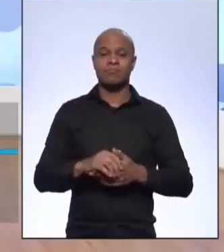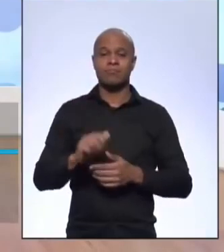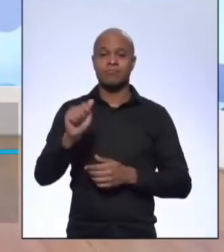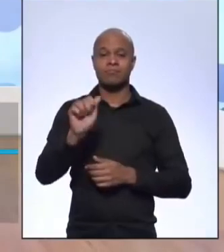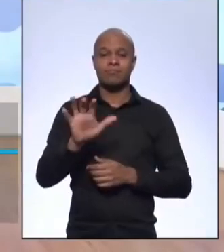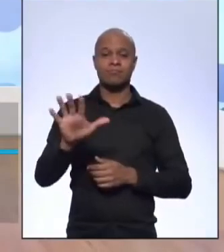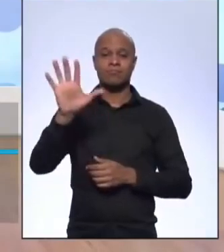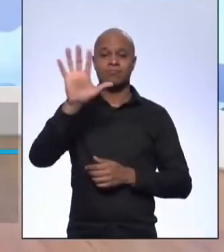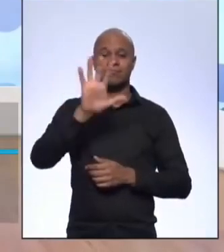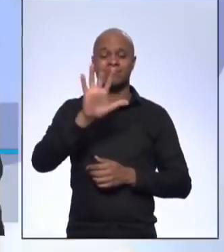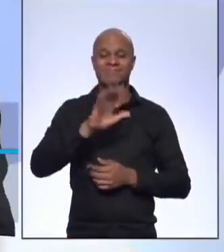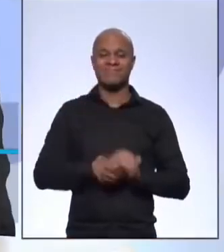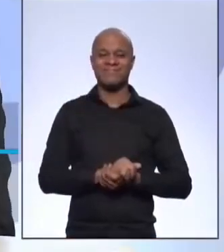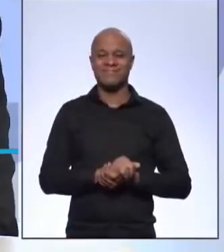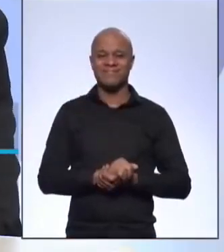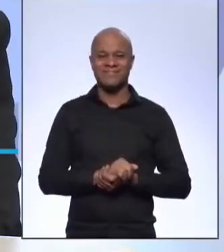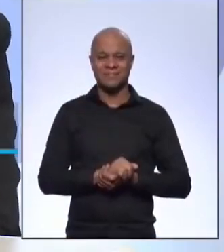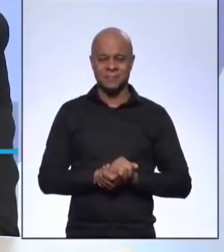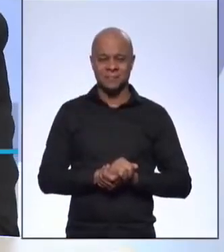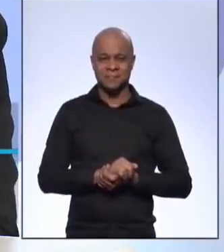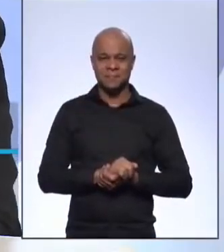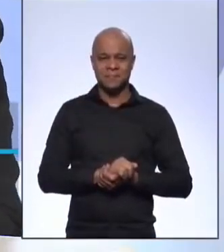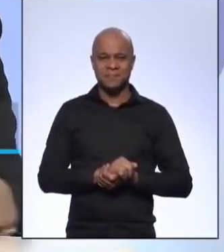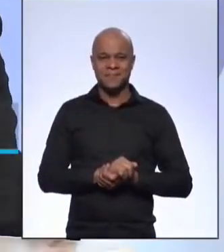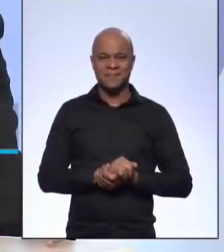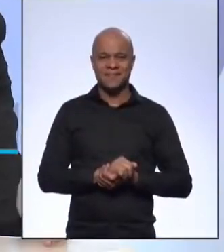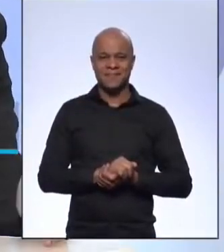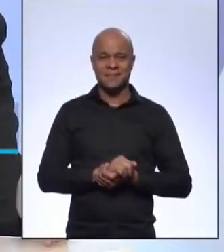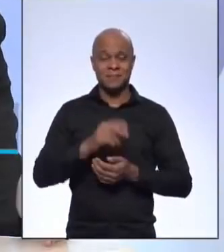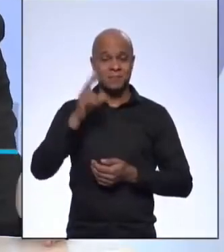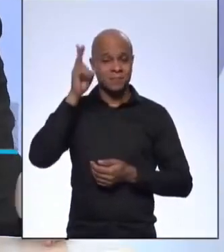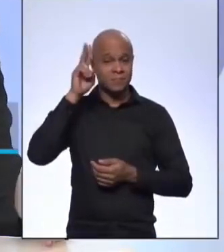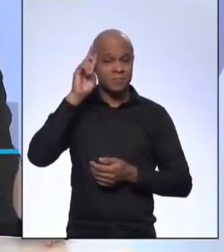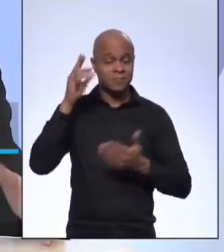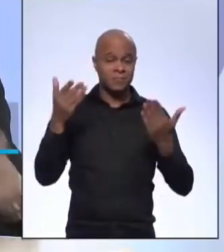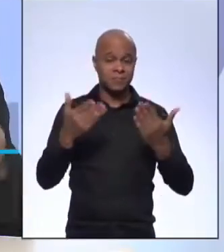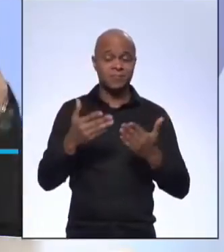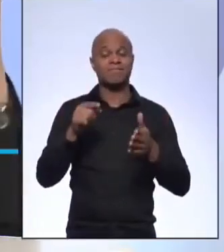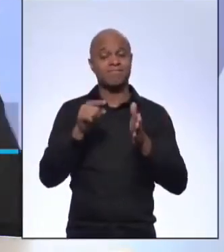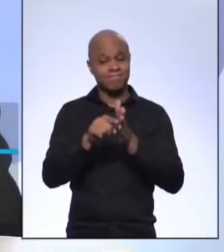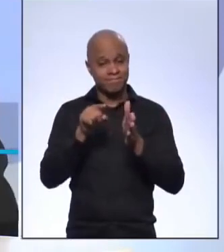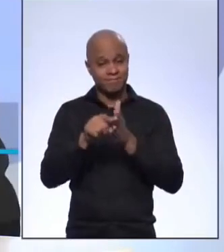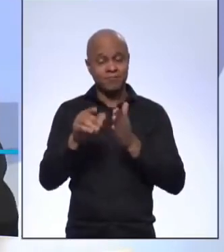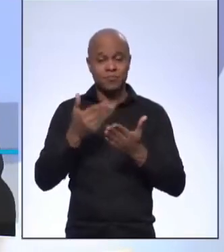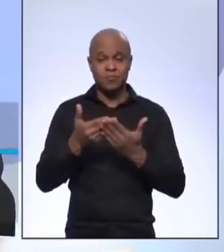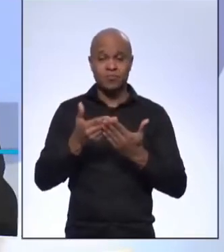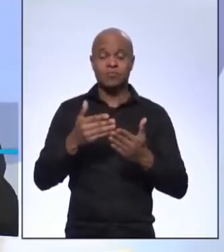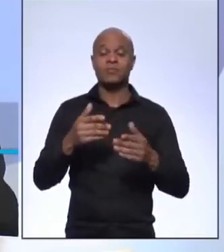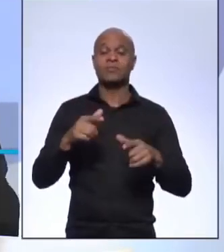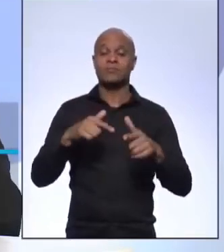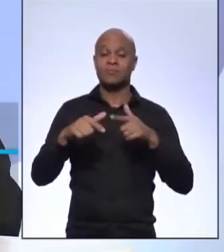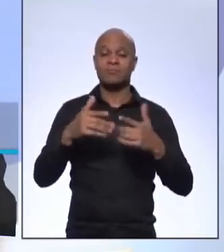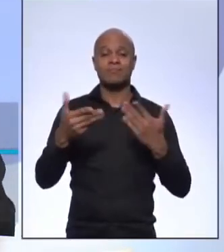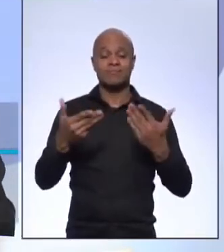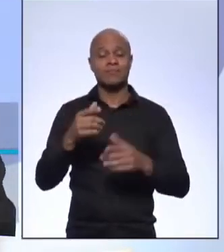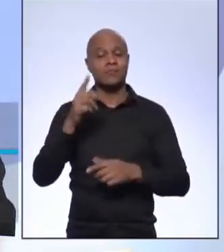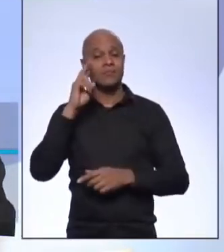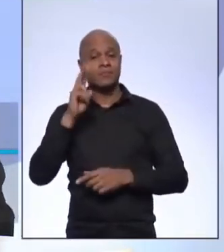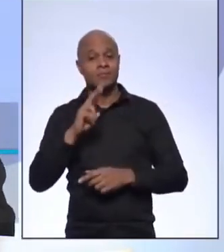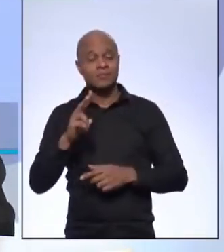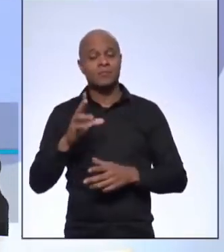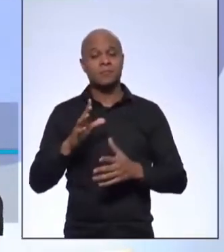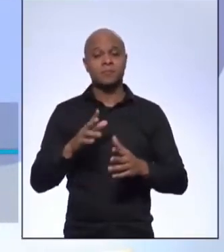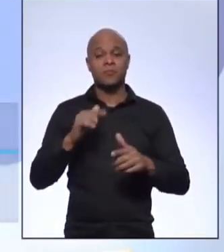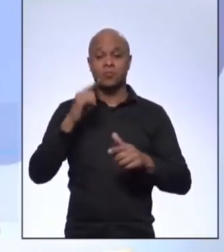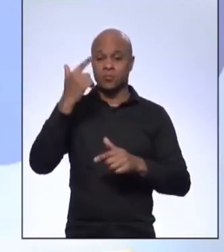não é isso? Isso mesmo. Então, lembrando que nós tivemos agora um estudo de caso, né? Então, nós trabalhamos e agora nós vamos trabalhar com uma atividade